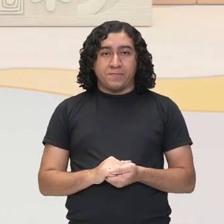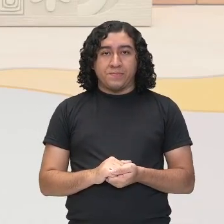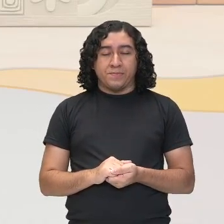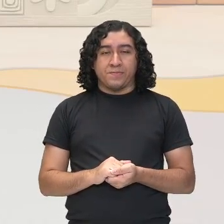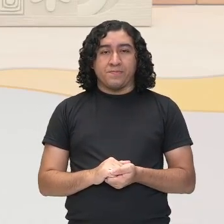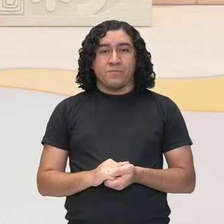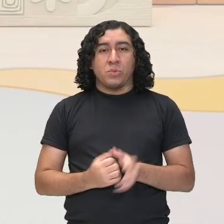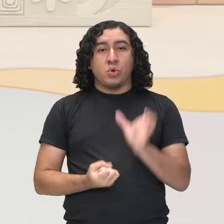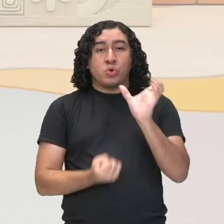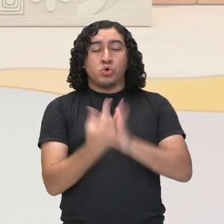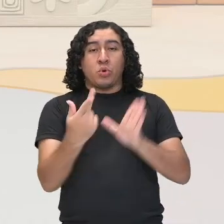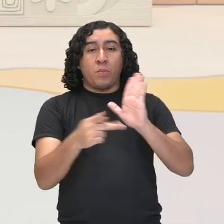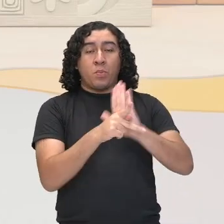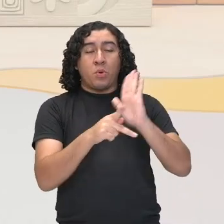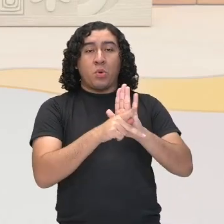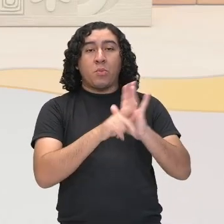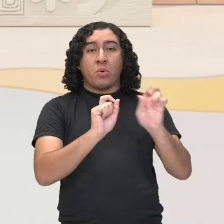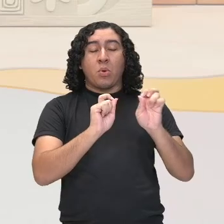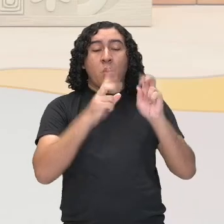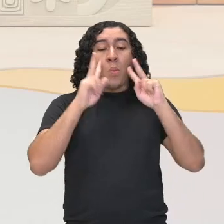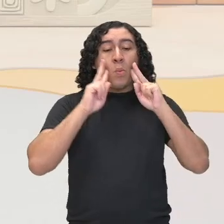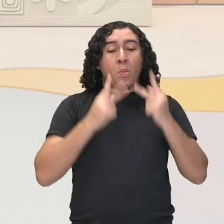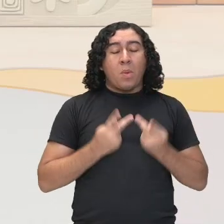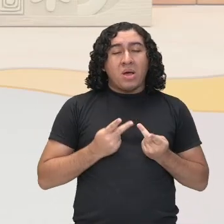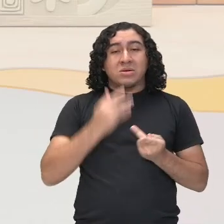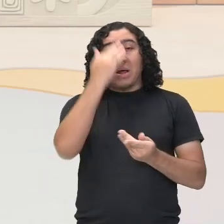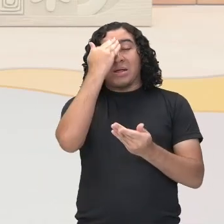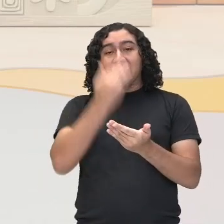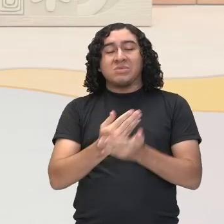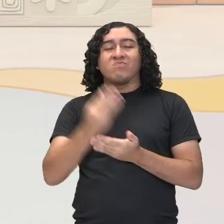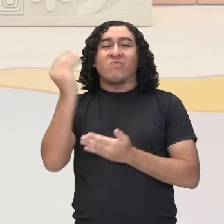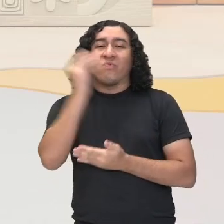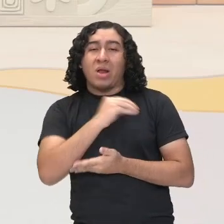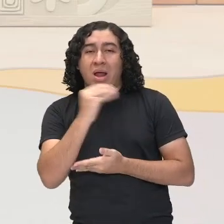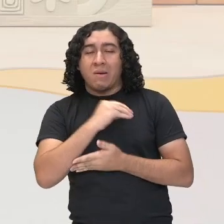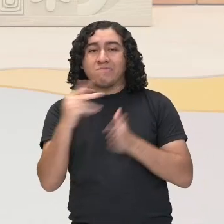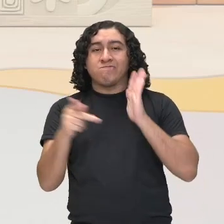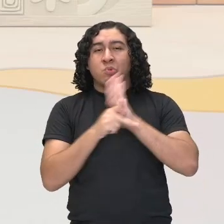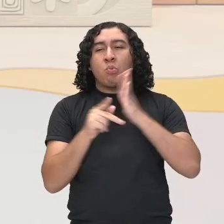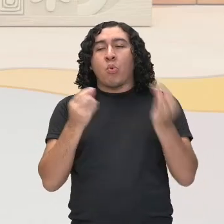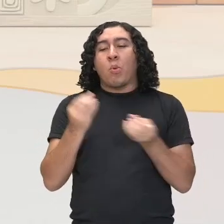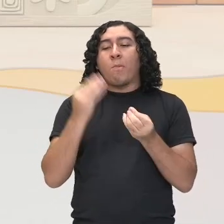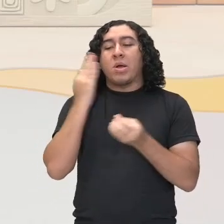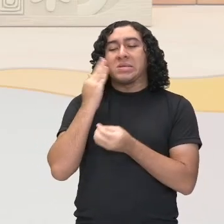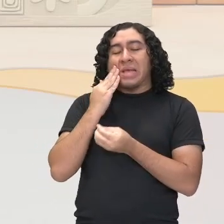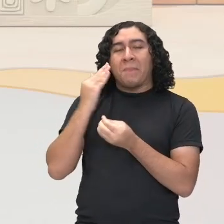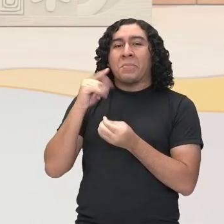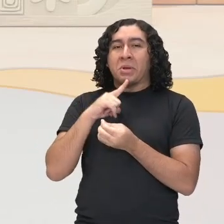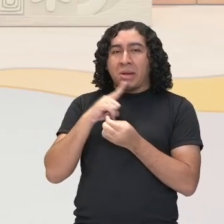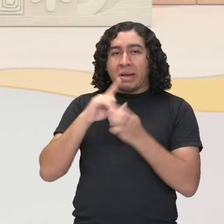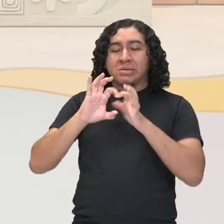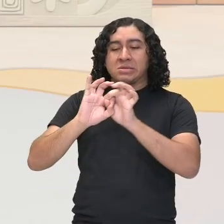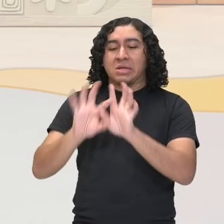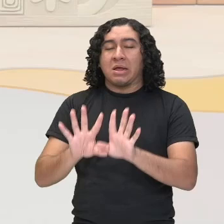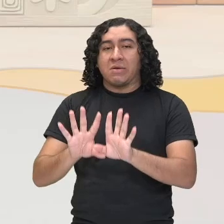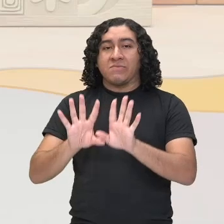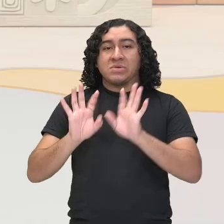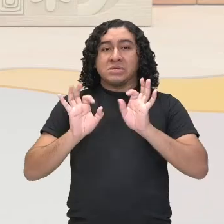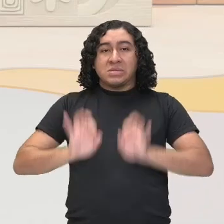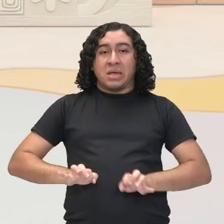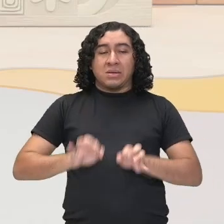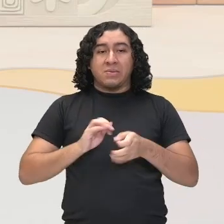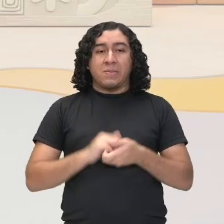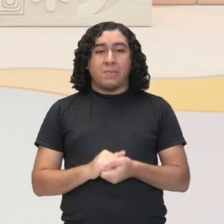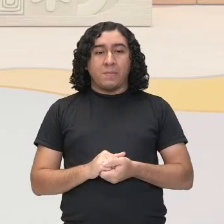homem reconhecer a sua fragilidade em relação a saber ceder no momento certo. Como o homem, de